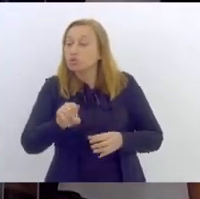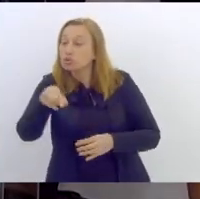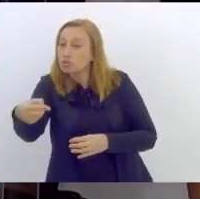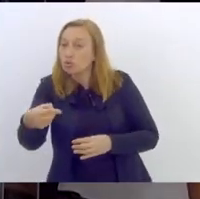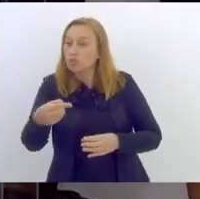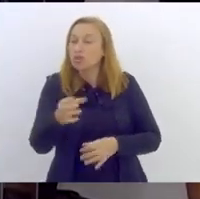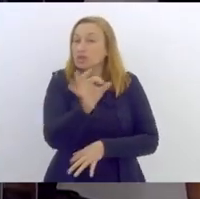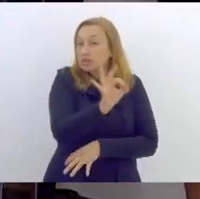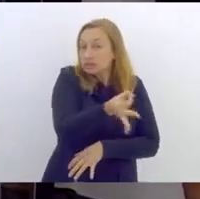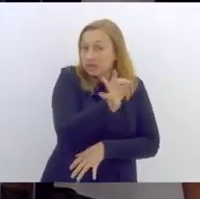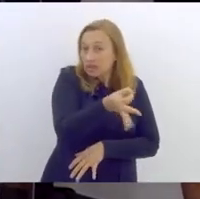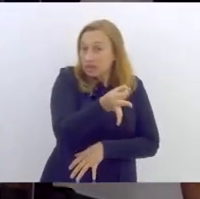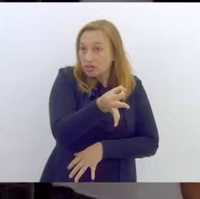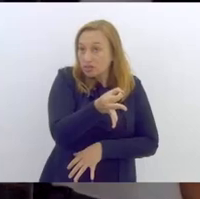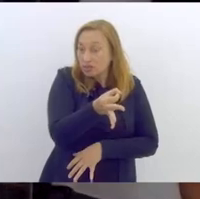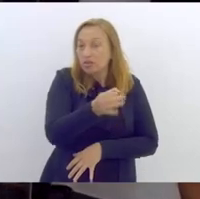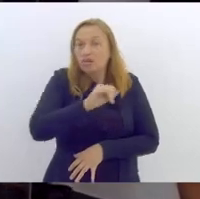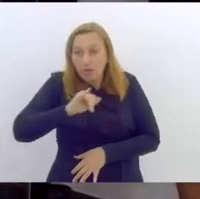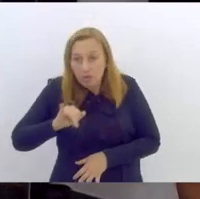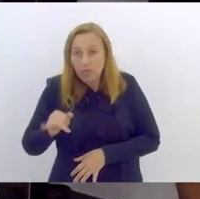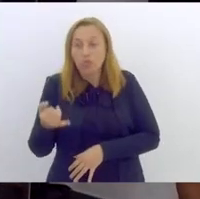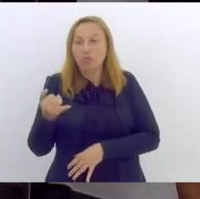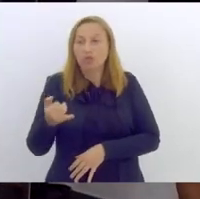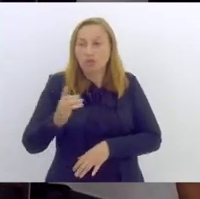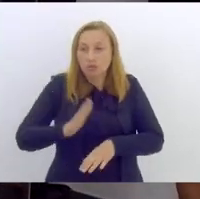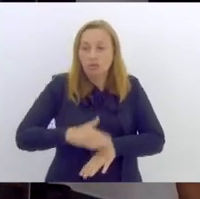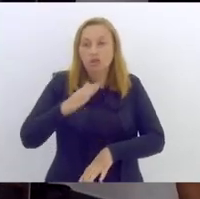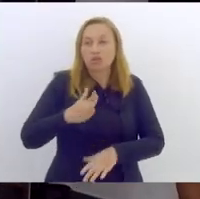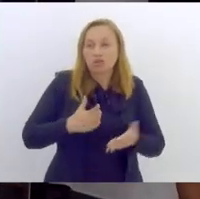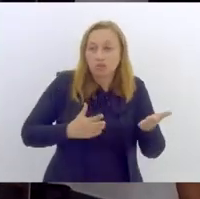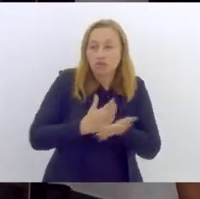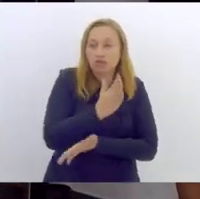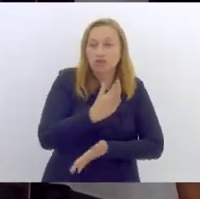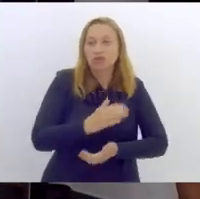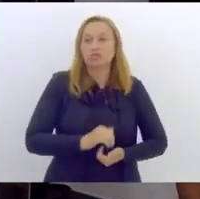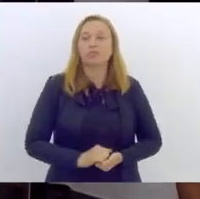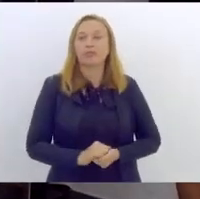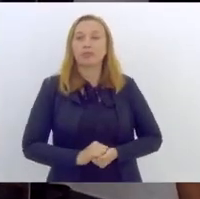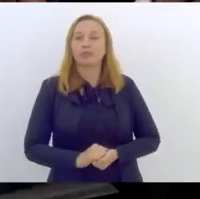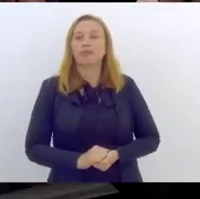forma que de fato se aproveite o máximo de aprovados